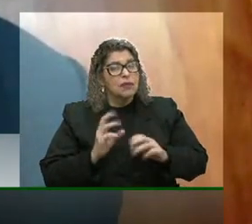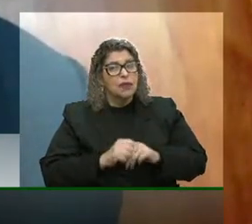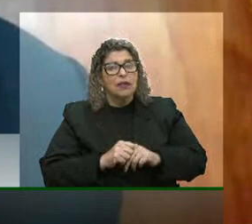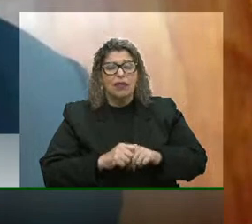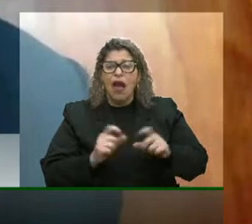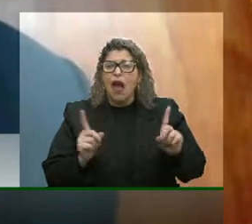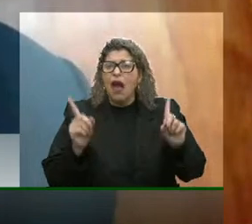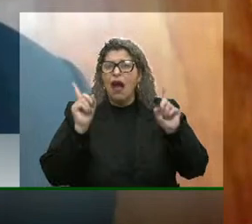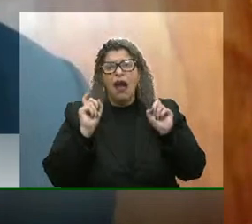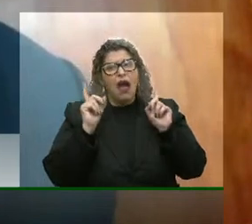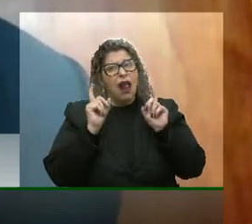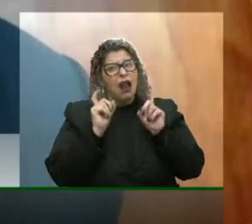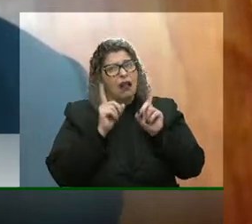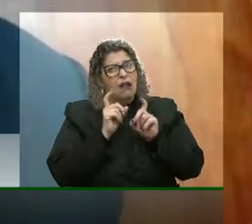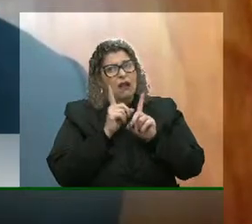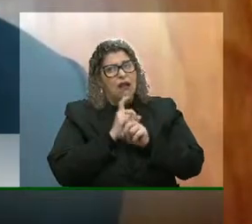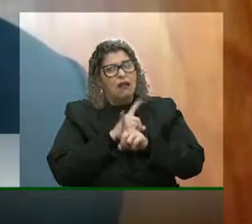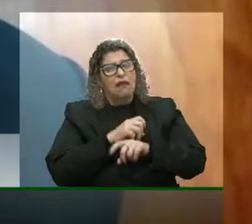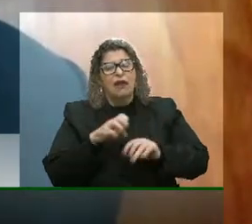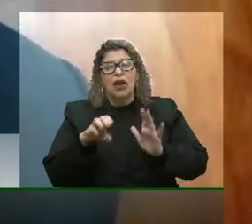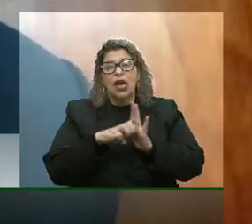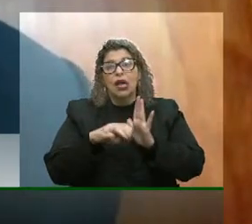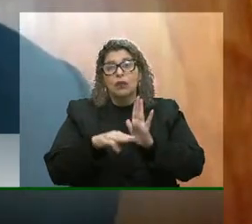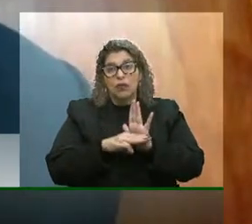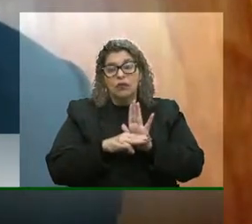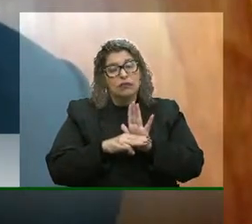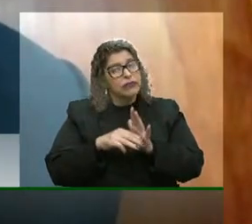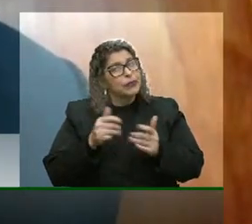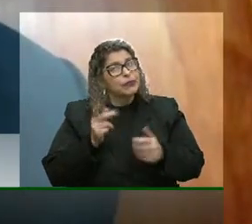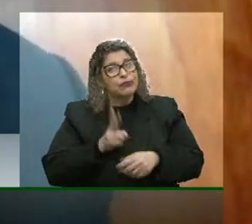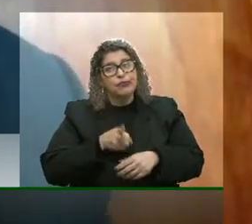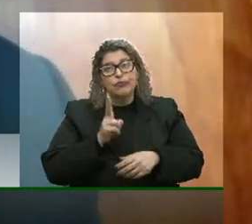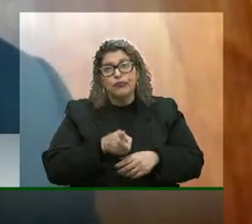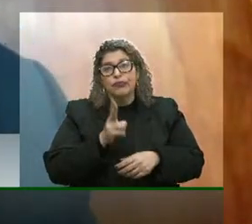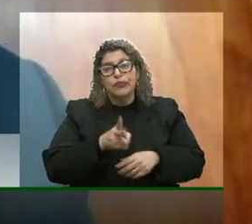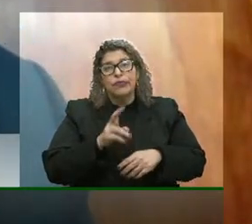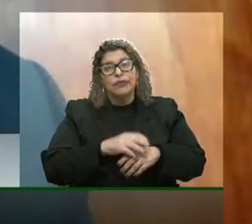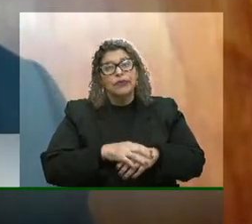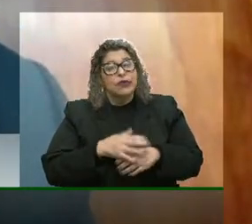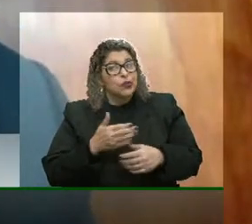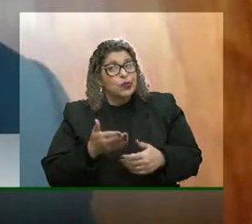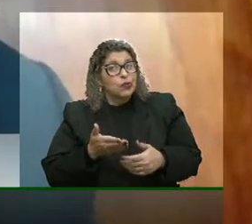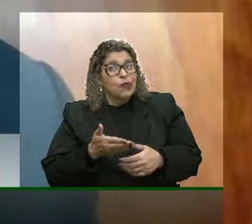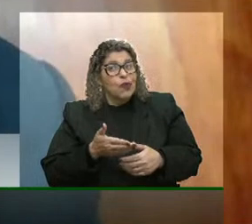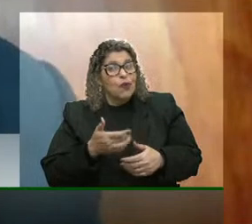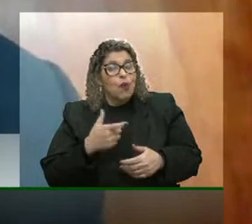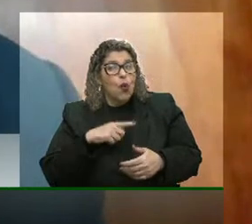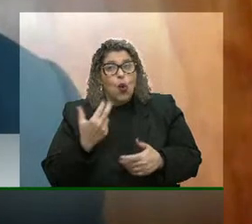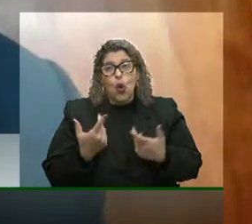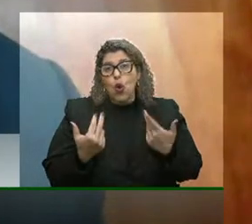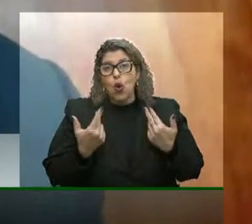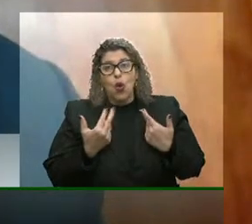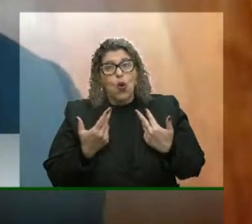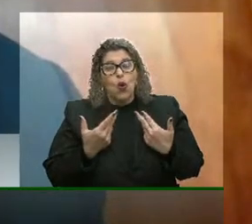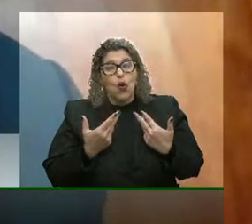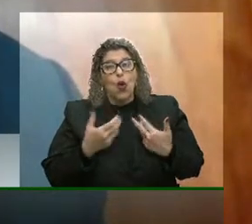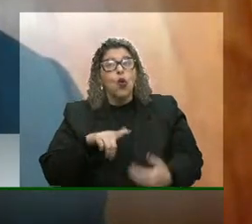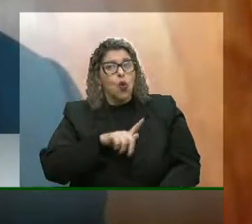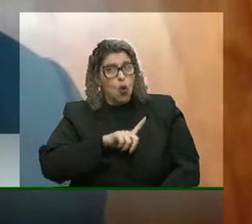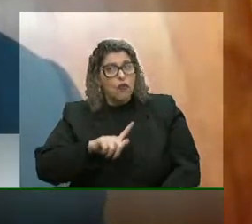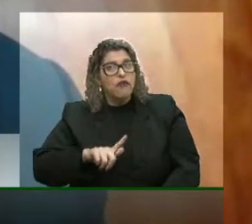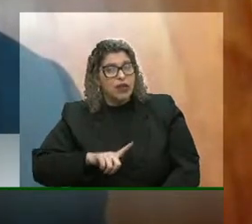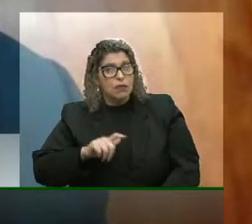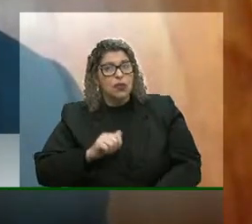enormes dificuldades. E nós estávamos também com essa emenda dizendo: vamos seguir o mesmo diapasão que vamos seguir com as vans. O governo mandou